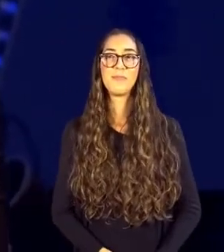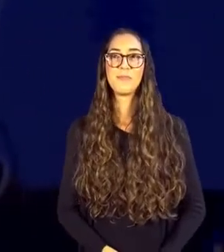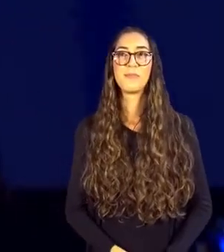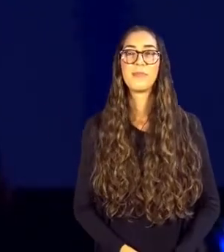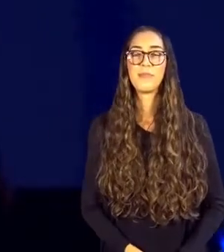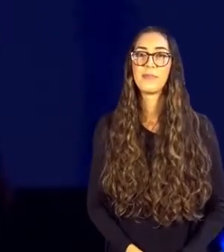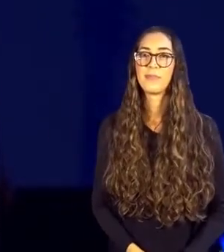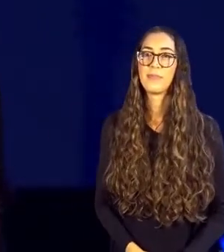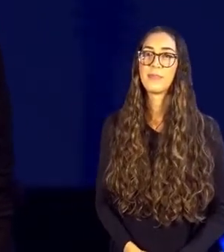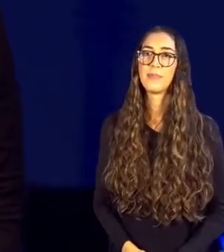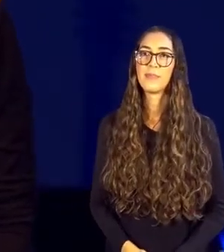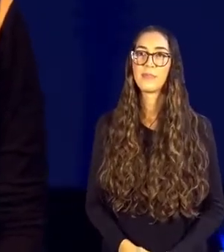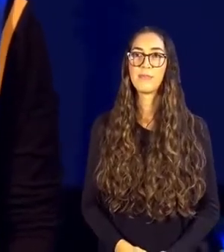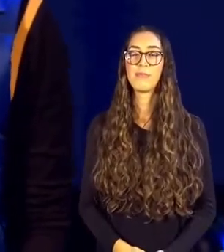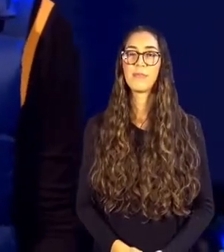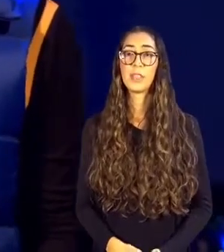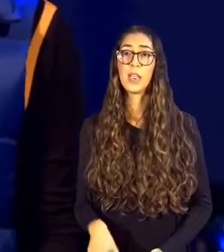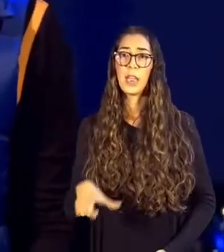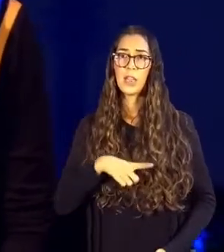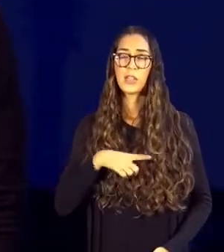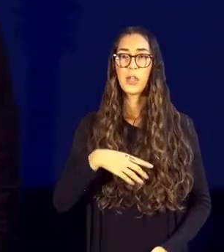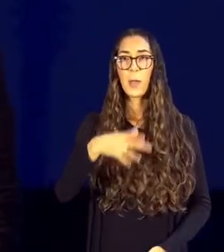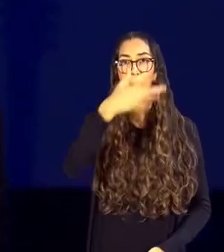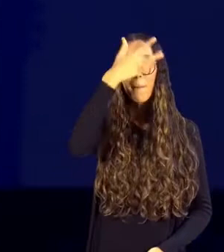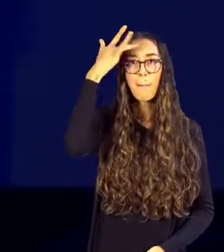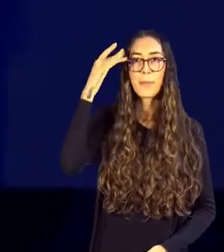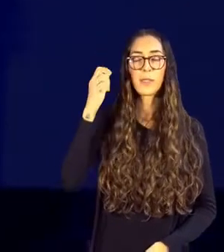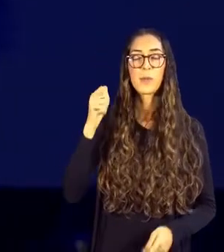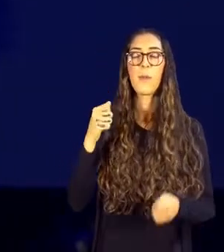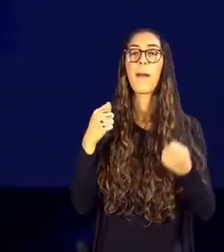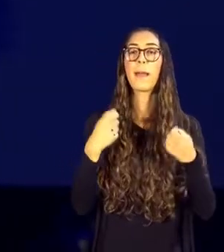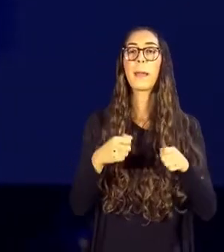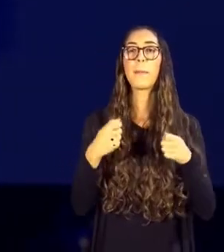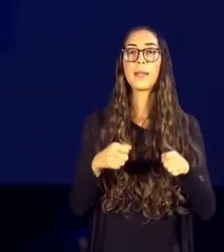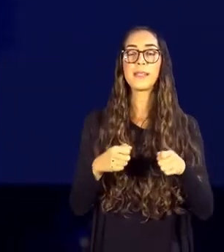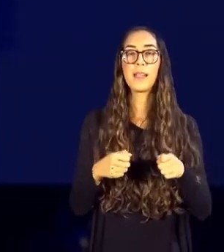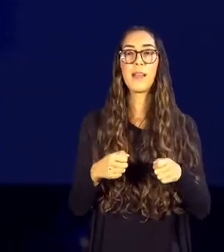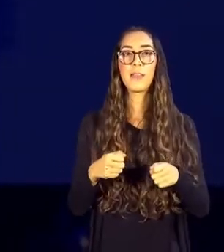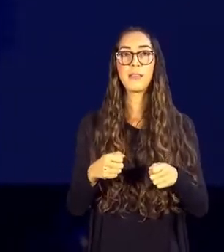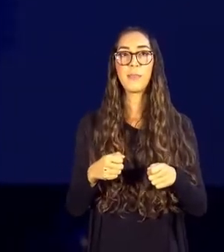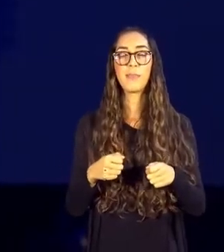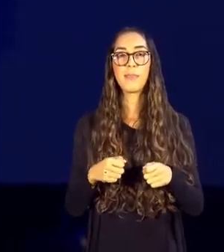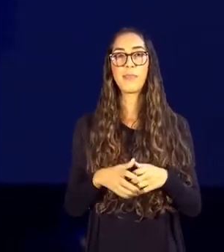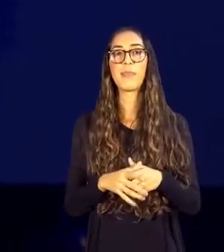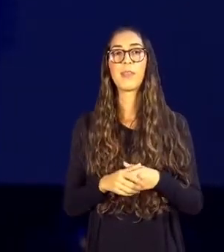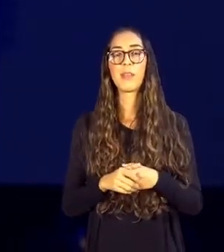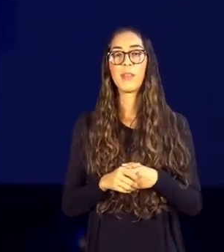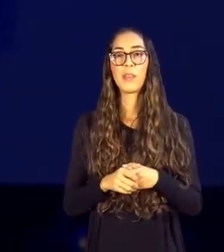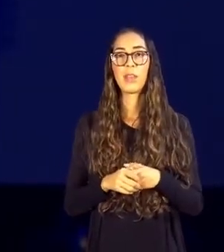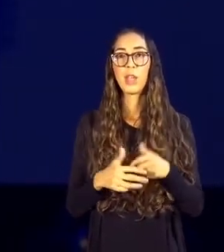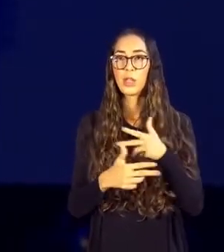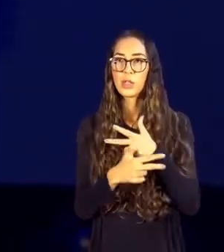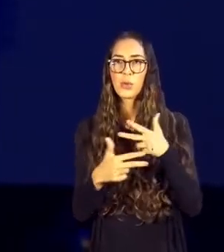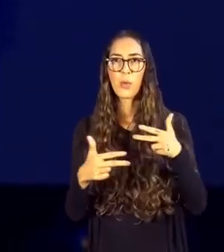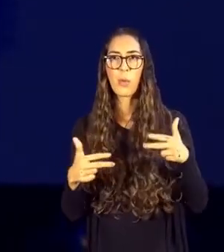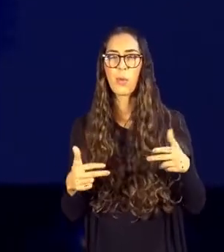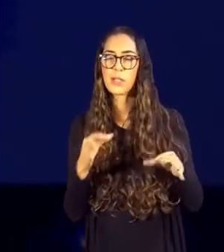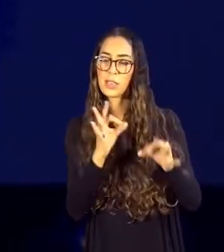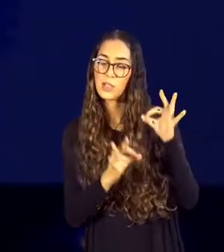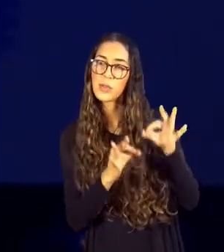O advogado falou para ela, esquece. Sem chance. Sem chance. Mas ela creu em